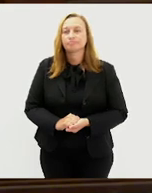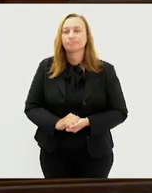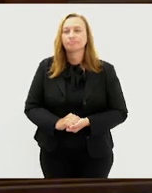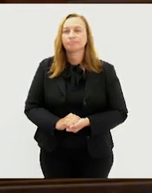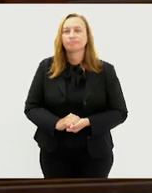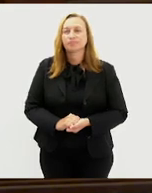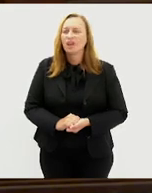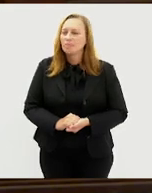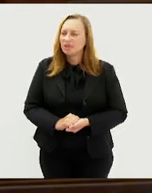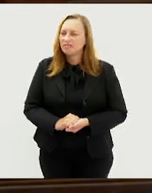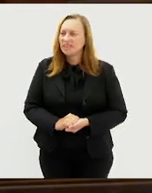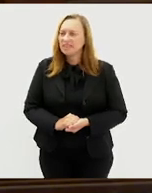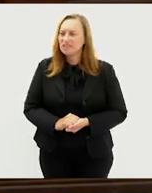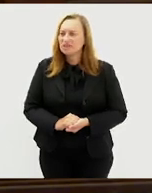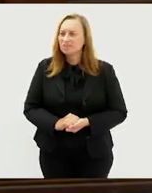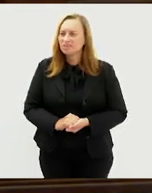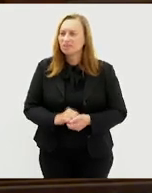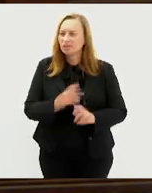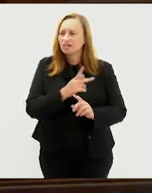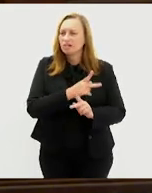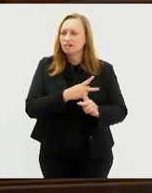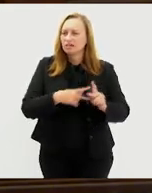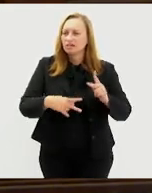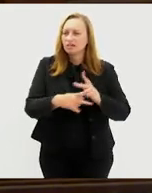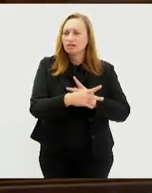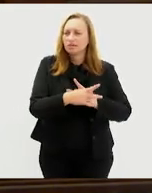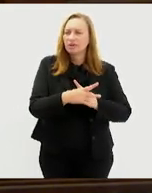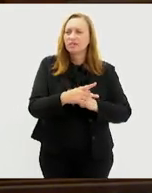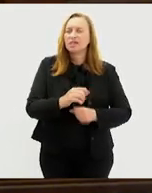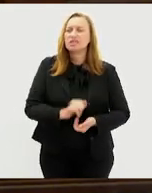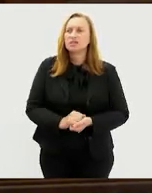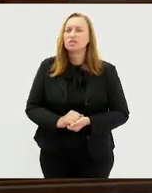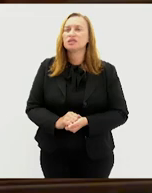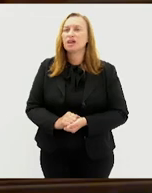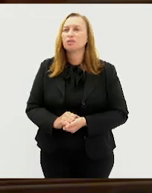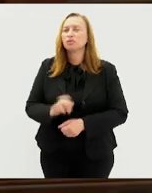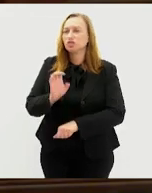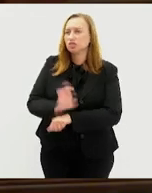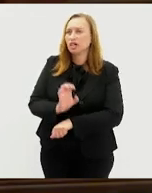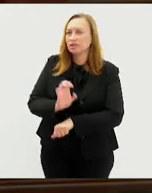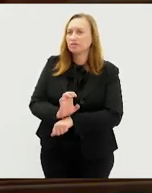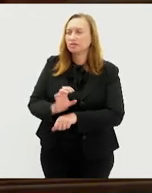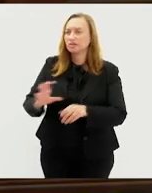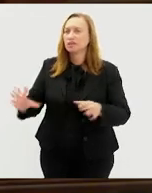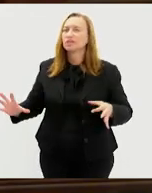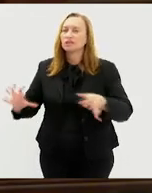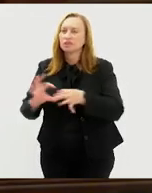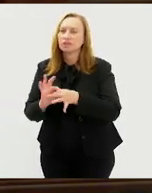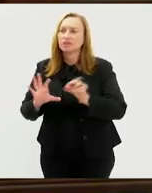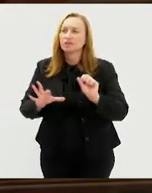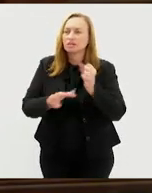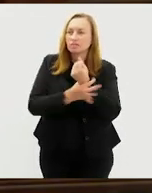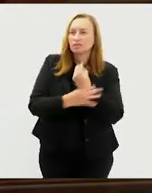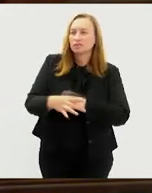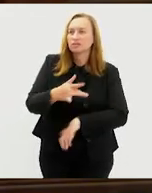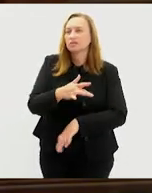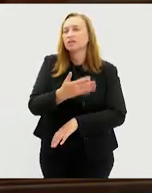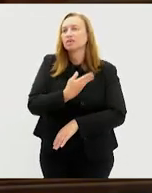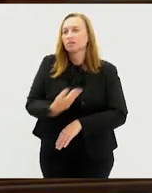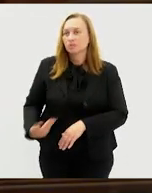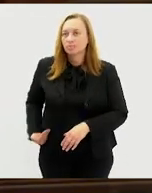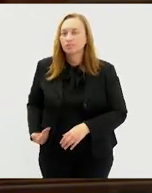com os gastos da segurança pública da educação e da